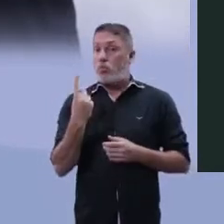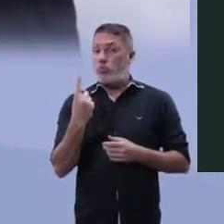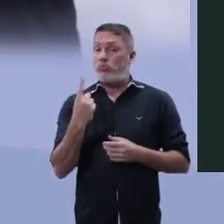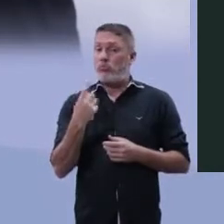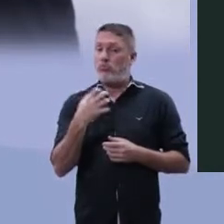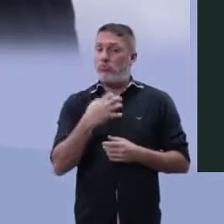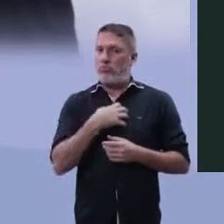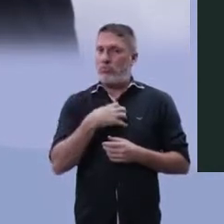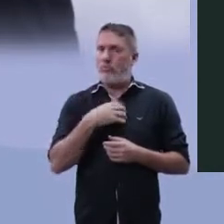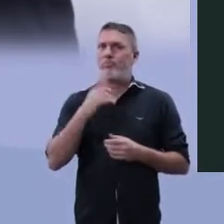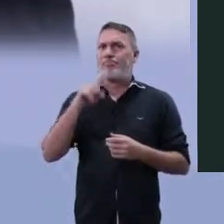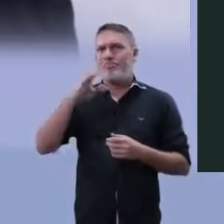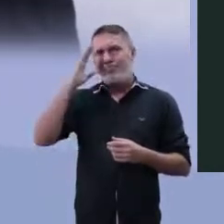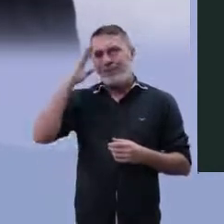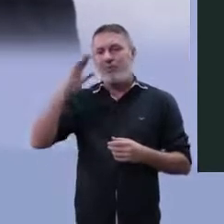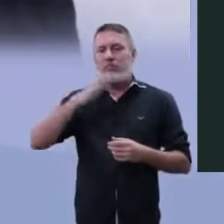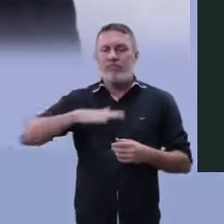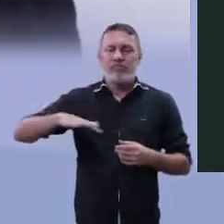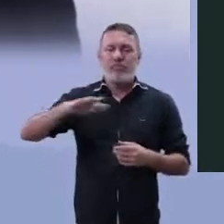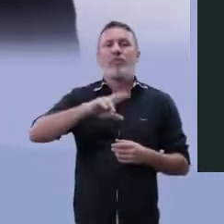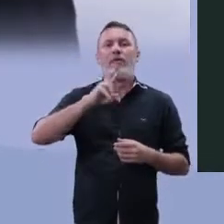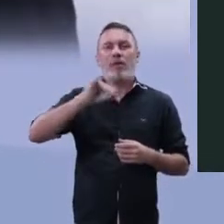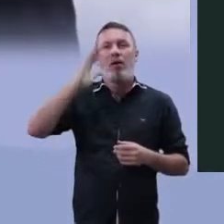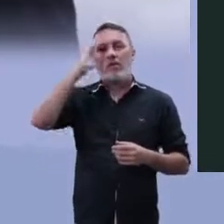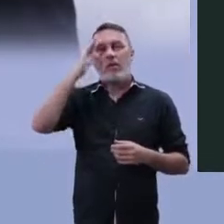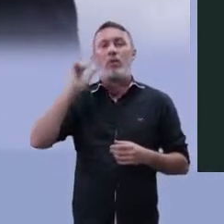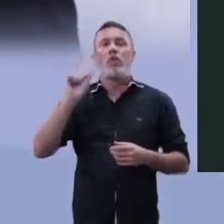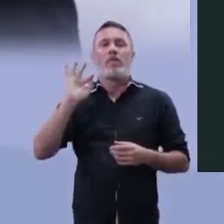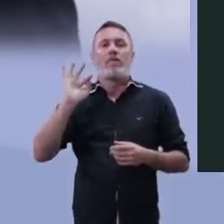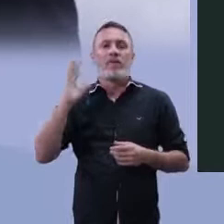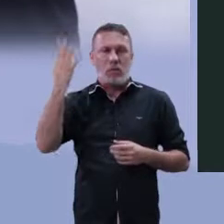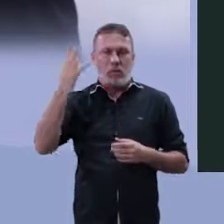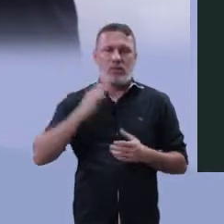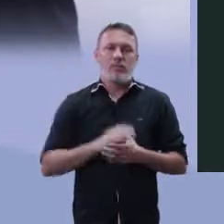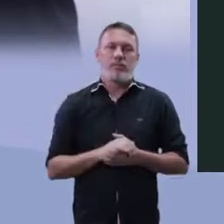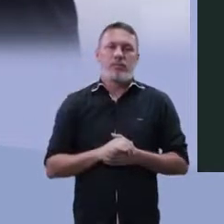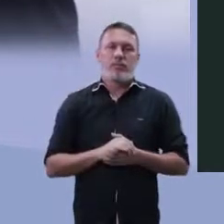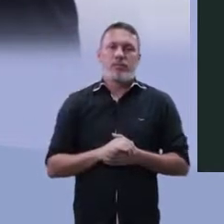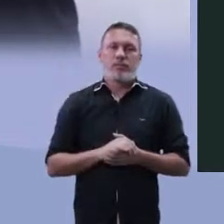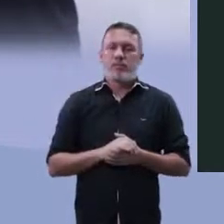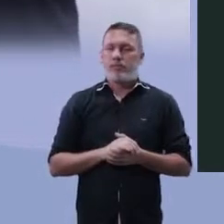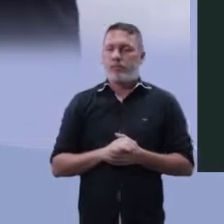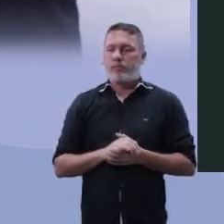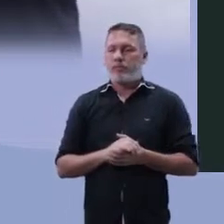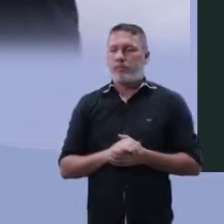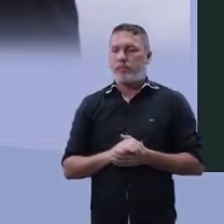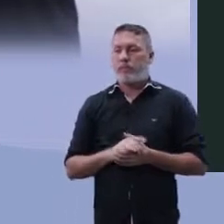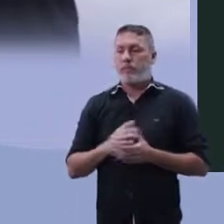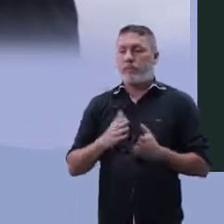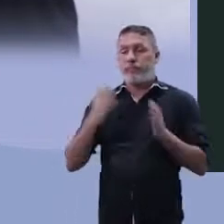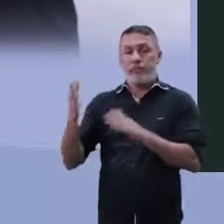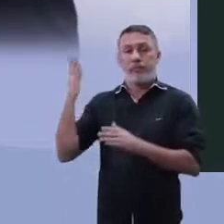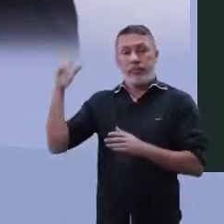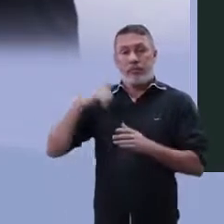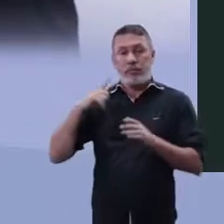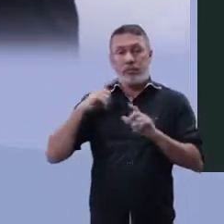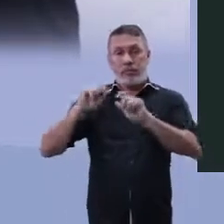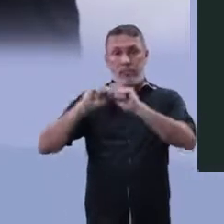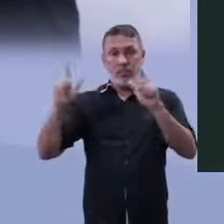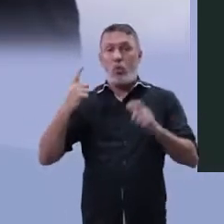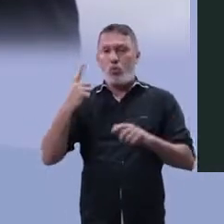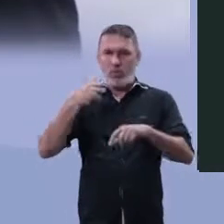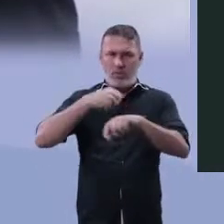tempo. Isso é no tempo e no espaço. Né? Então, isso é um aspecto que é crucial para a compreensão do